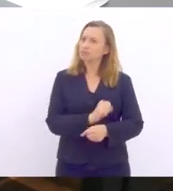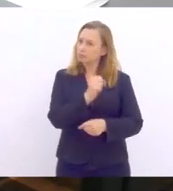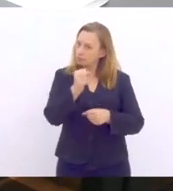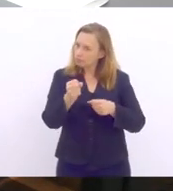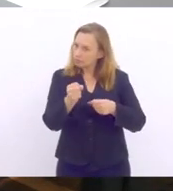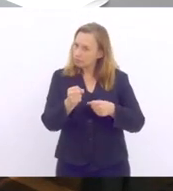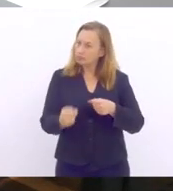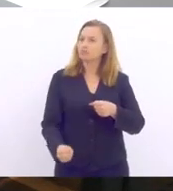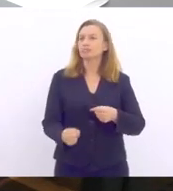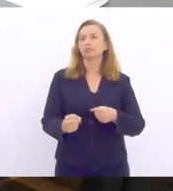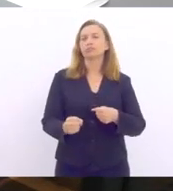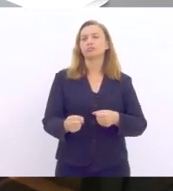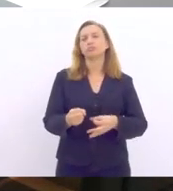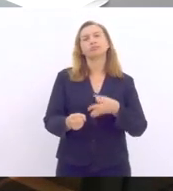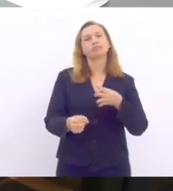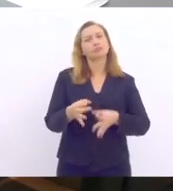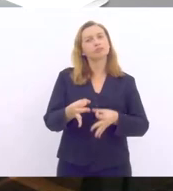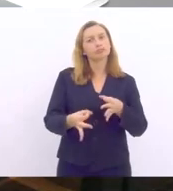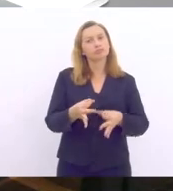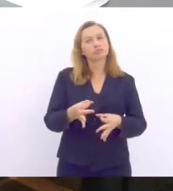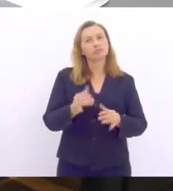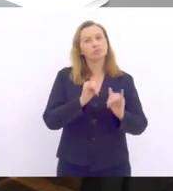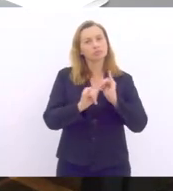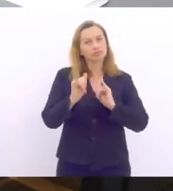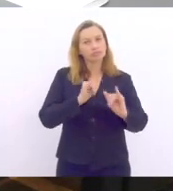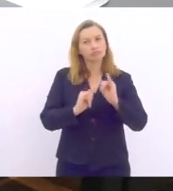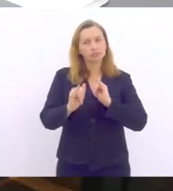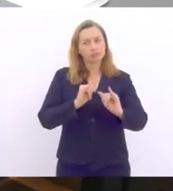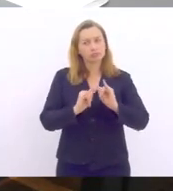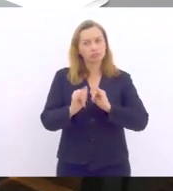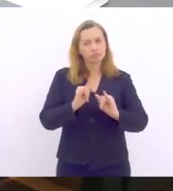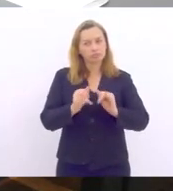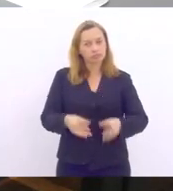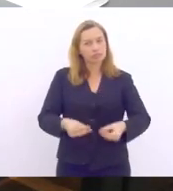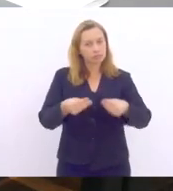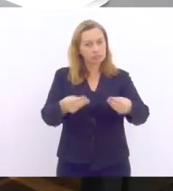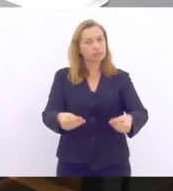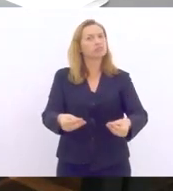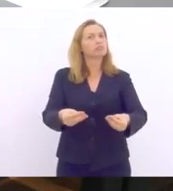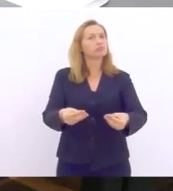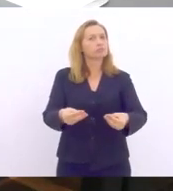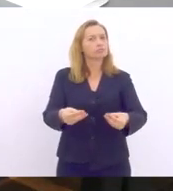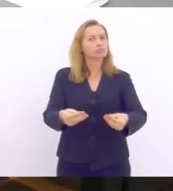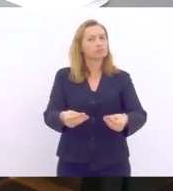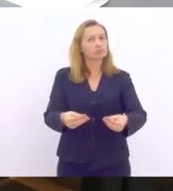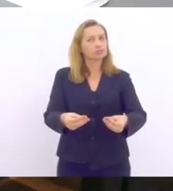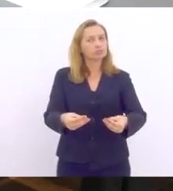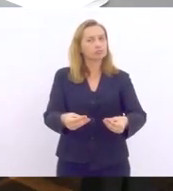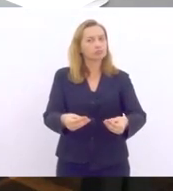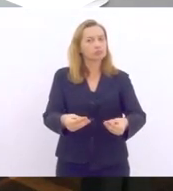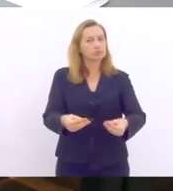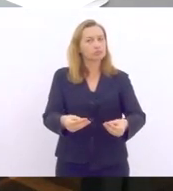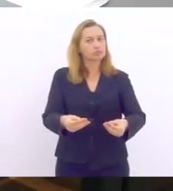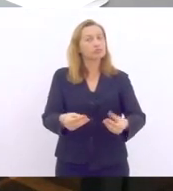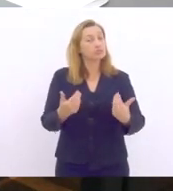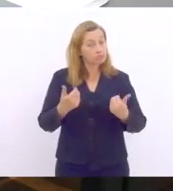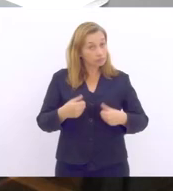Judiciário pode determinar que esses dados sejam entregues à autoridade que